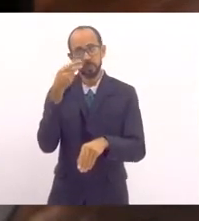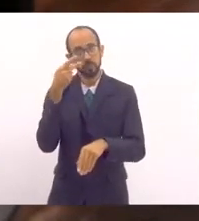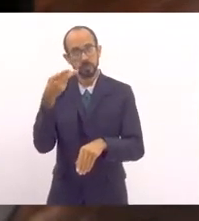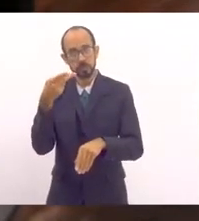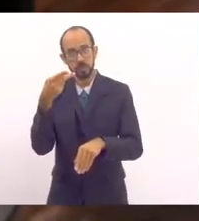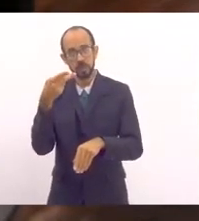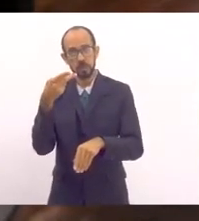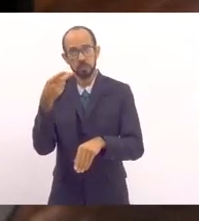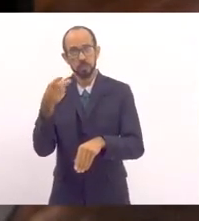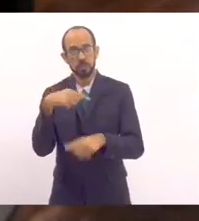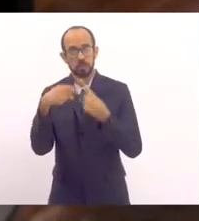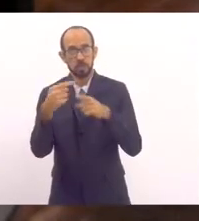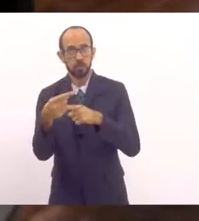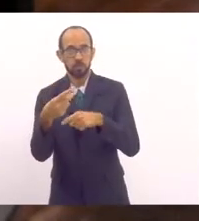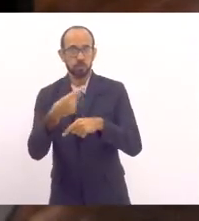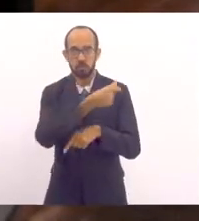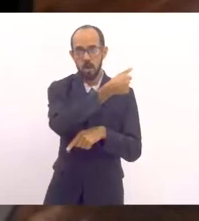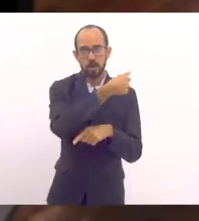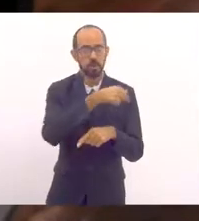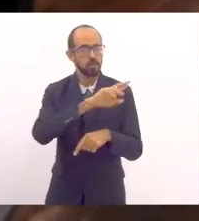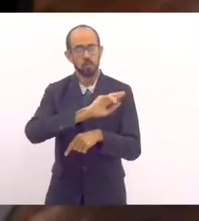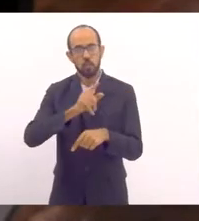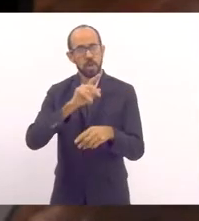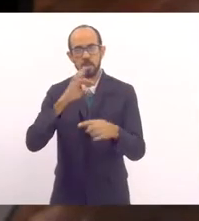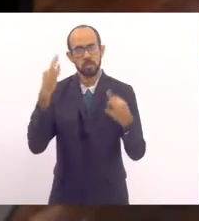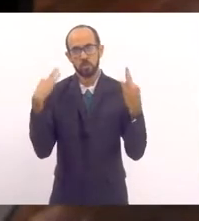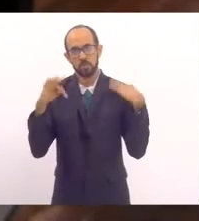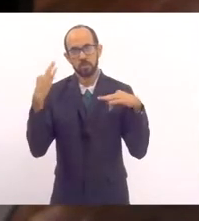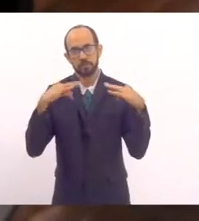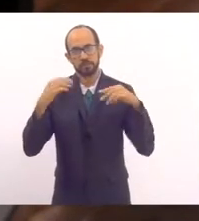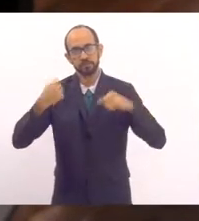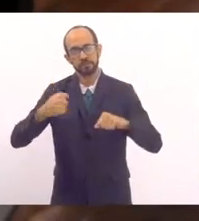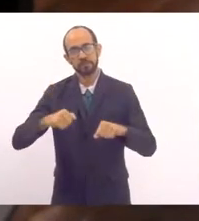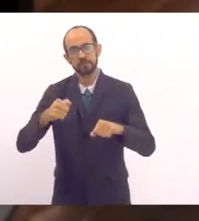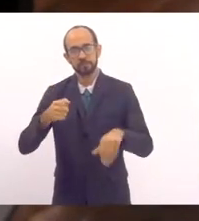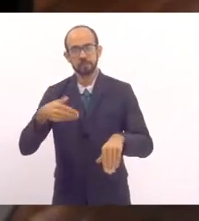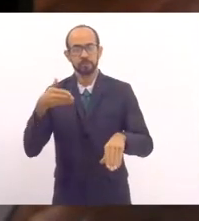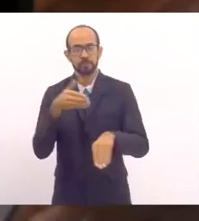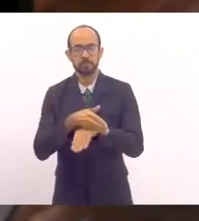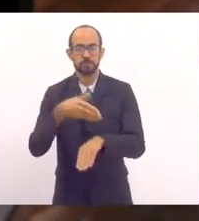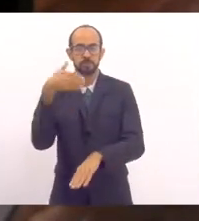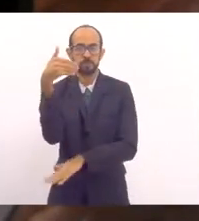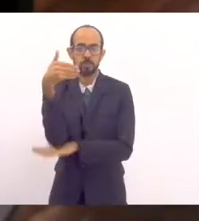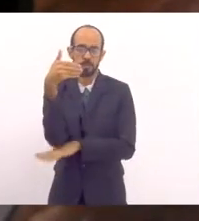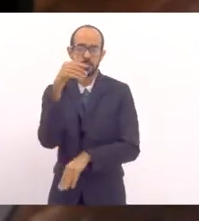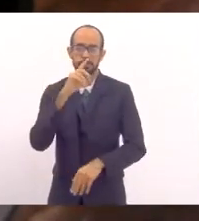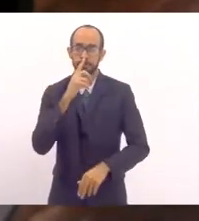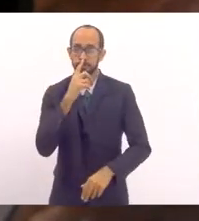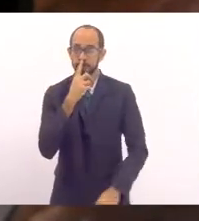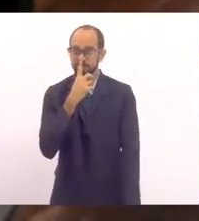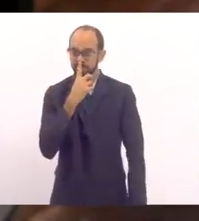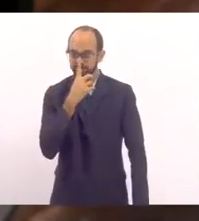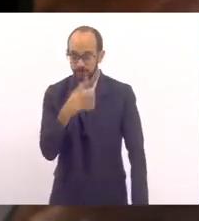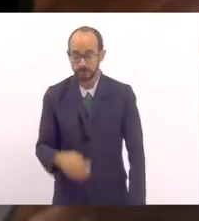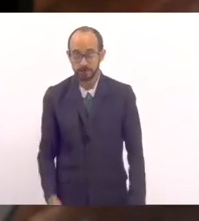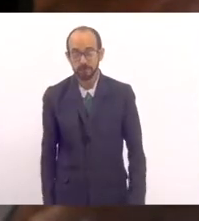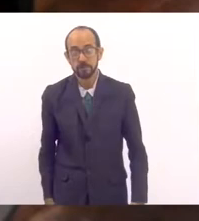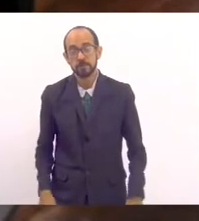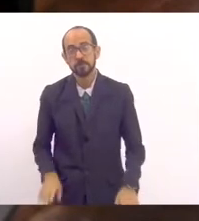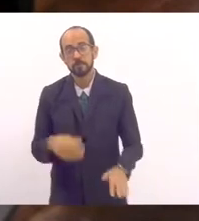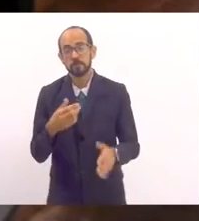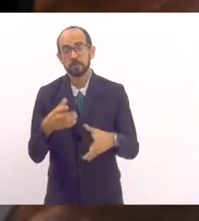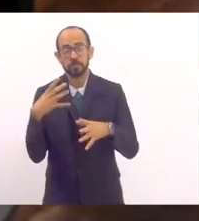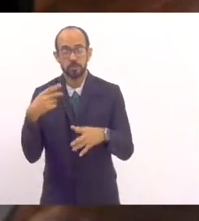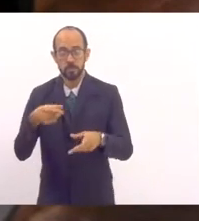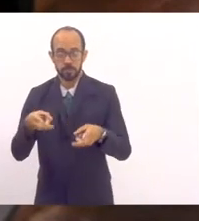é bem-vindo, mas não é turismo. Então, a gente tem que ter hospedagem. E a forma de você medir se você está subindo